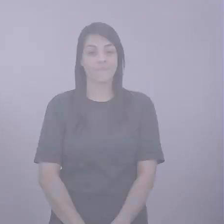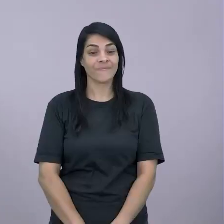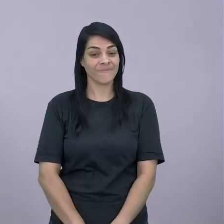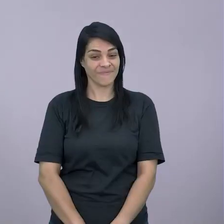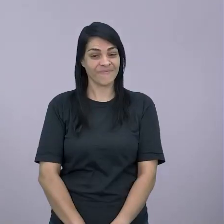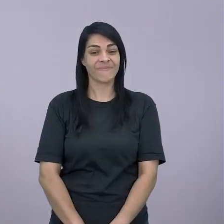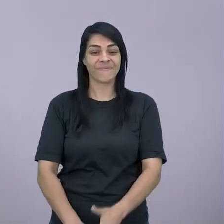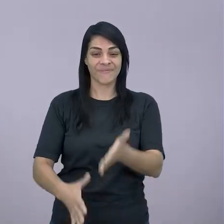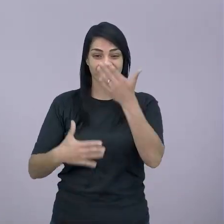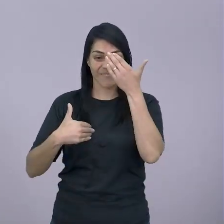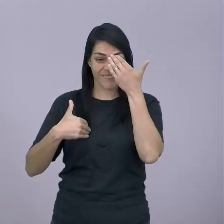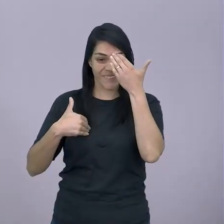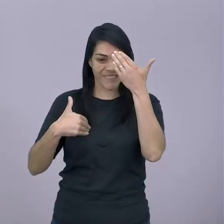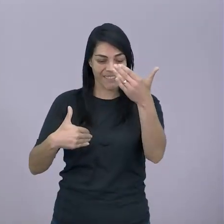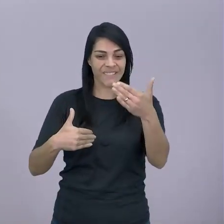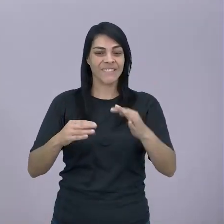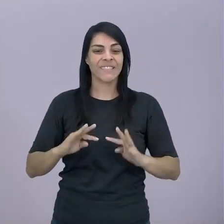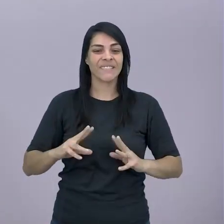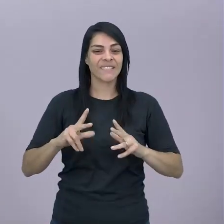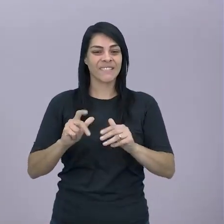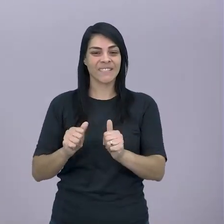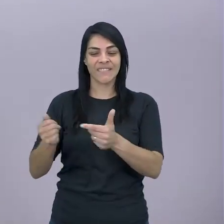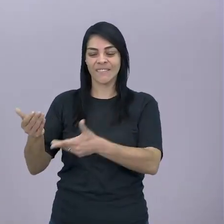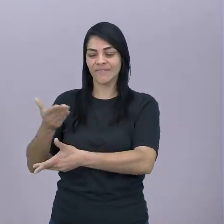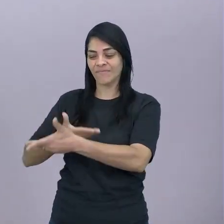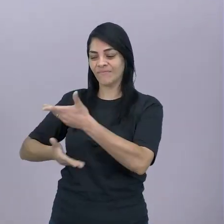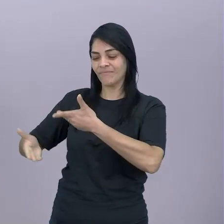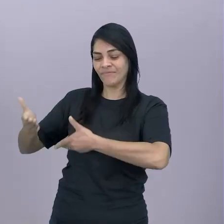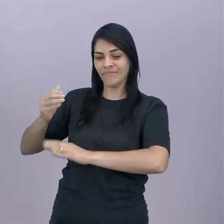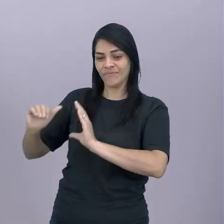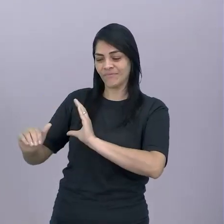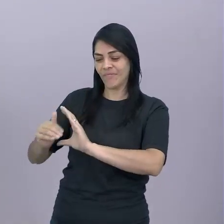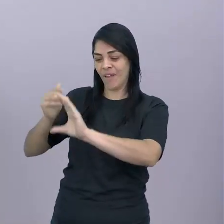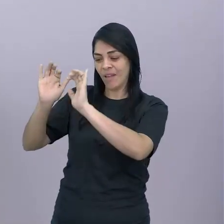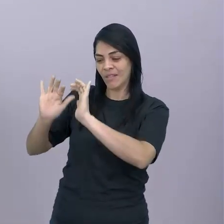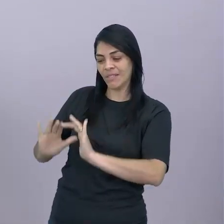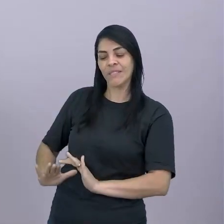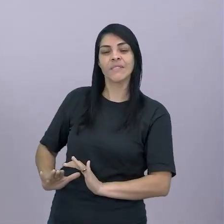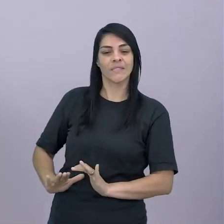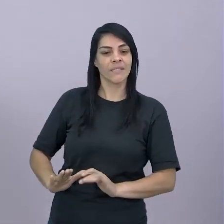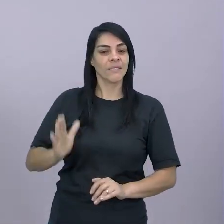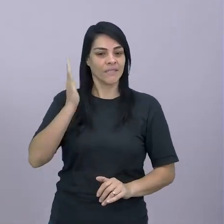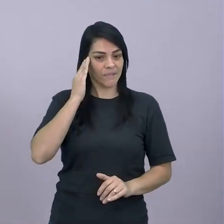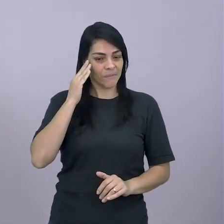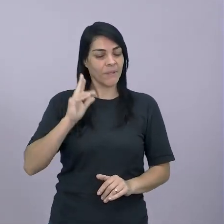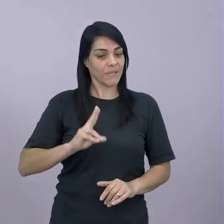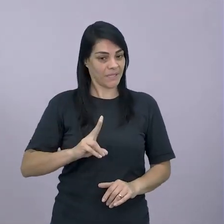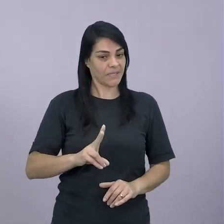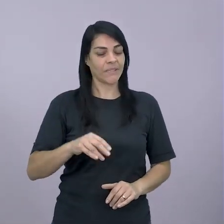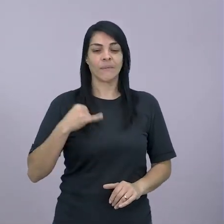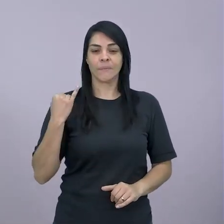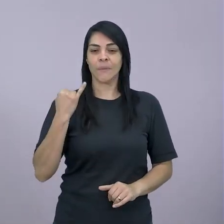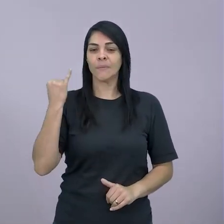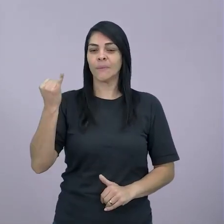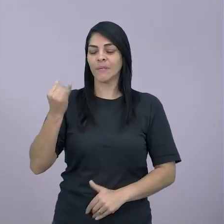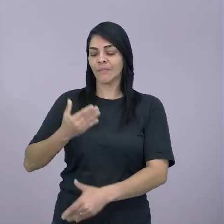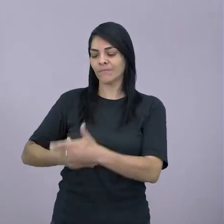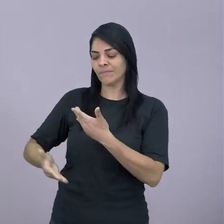Quero agradecer aqui, né, as contribuições no chat, dizer que é sempre importante essa troca, né? A gente tá trazendo